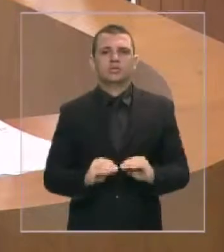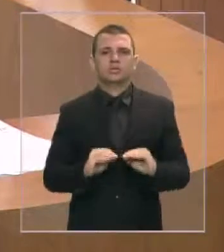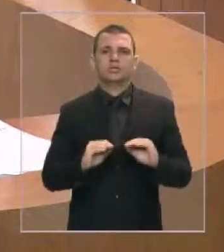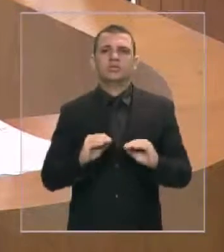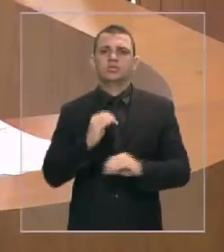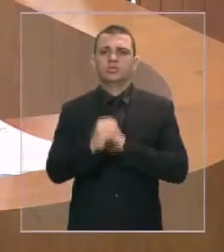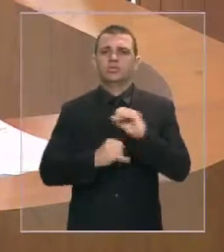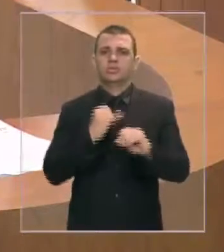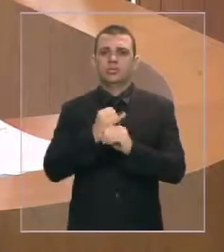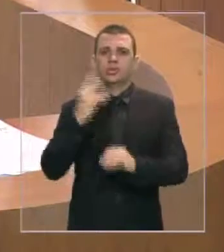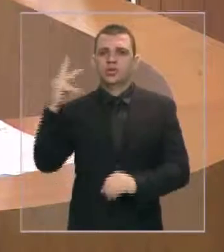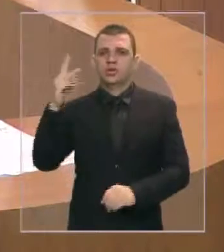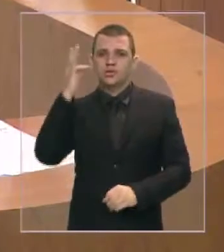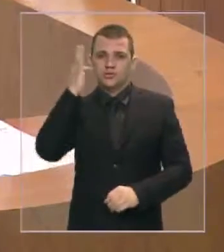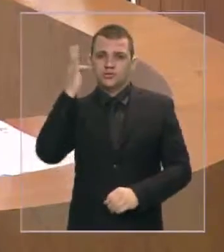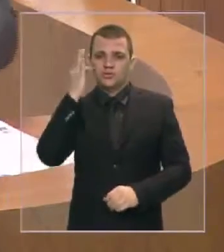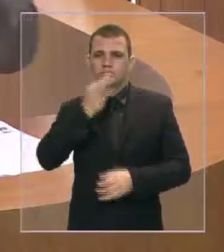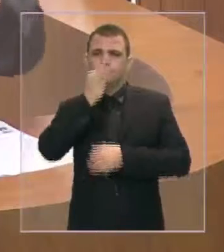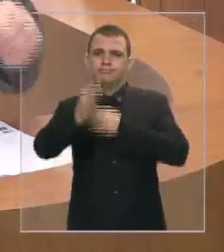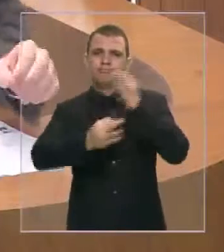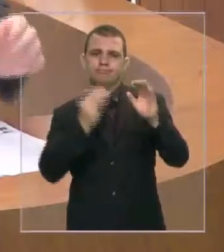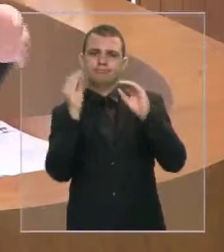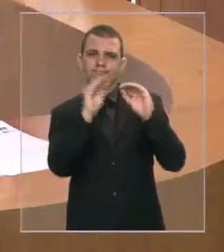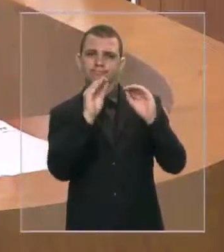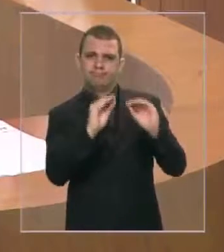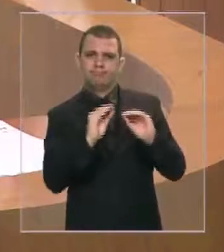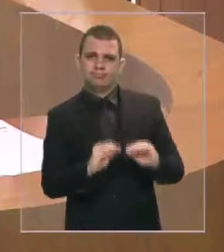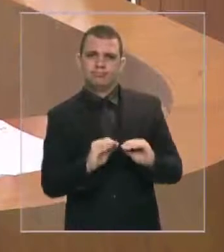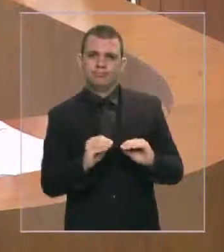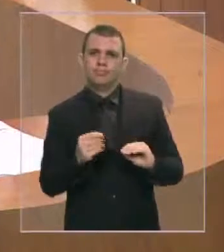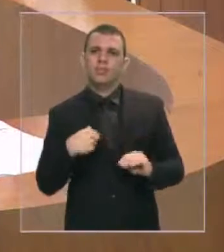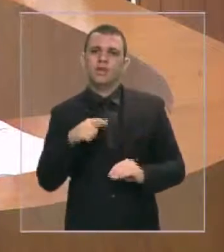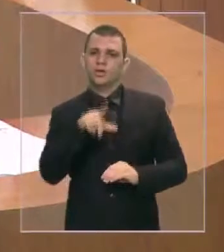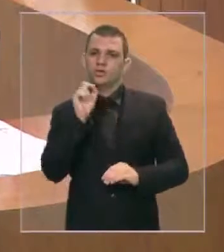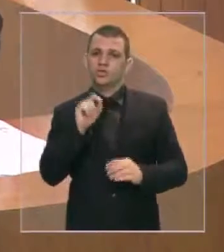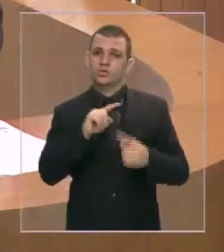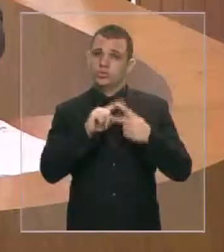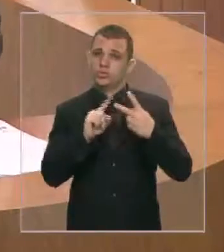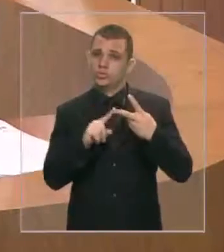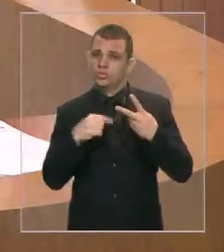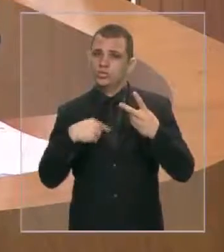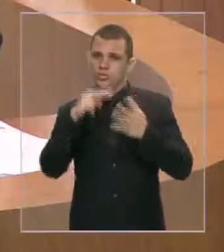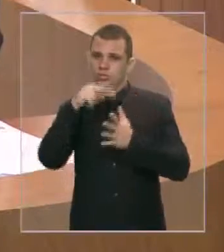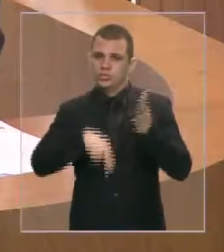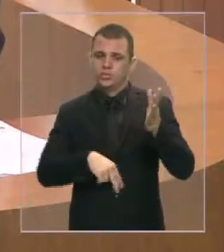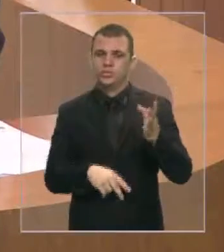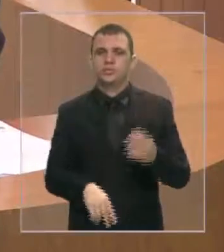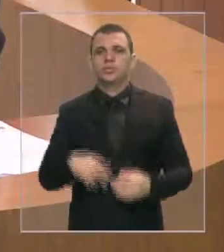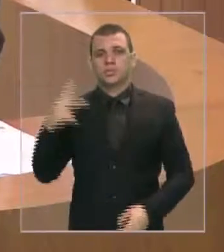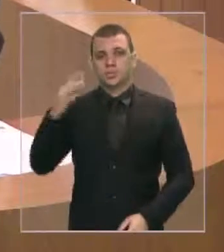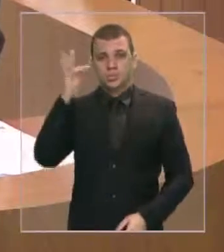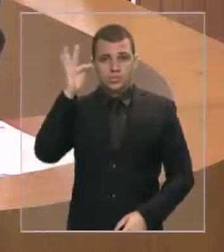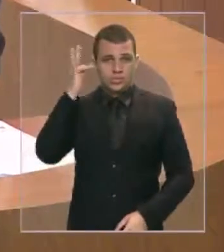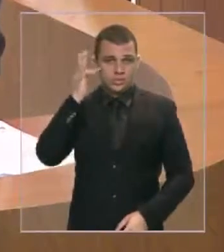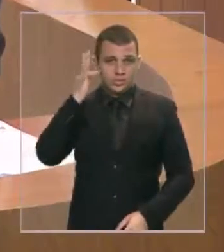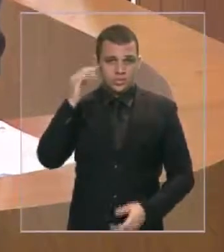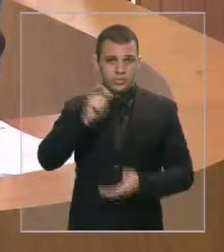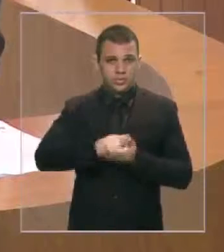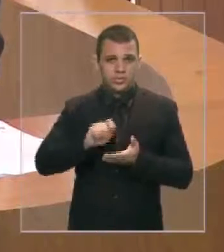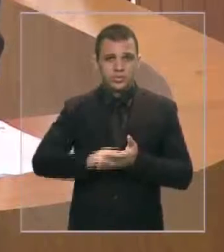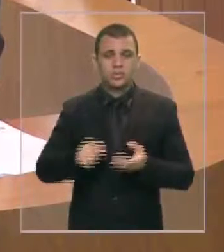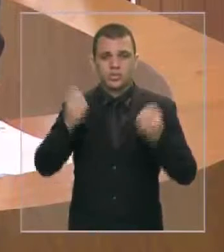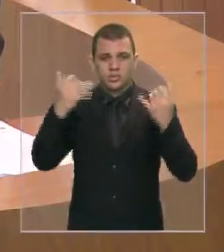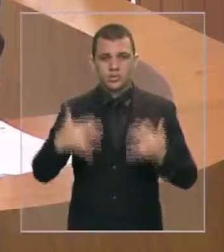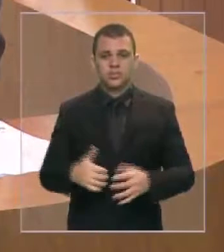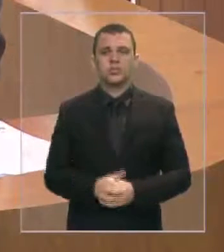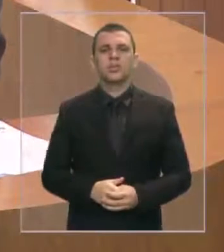Dino. E destaco aqui duas que lerei para os senhores. Diz o governador: tenho desde o início